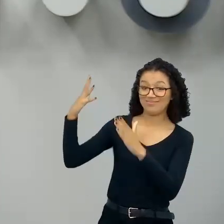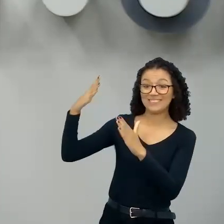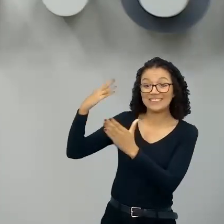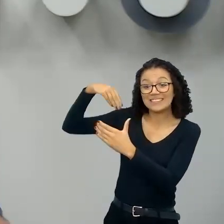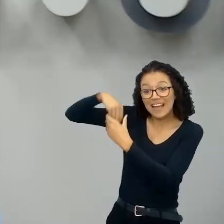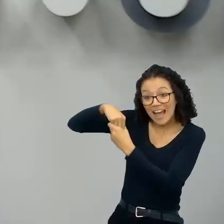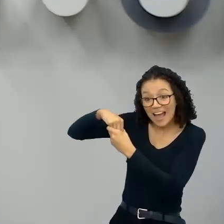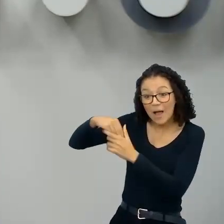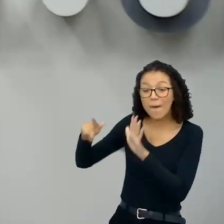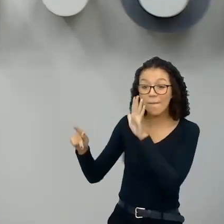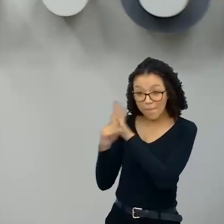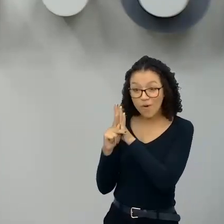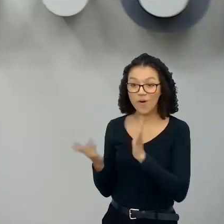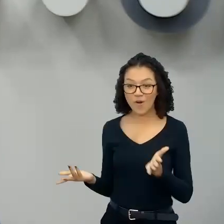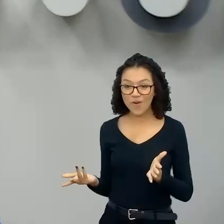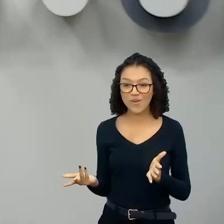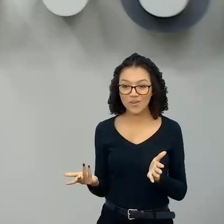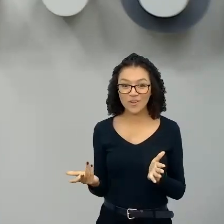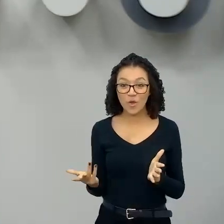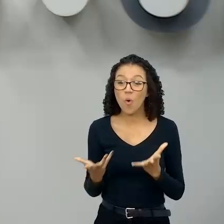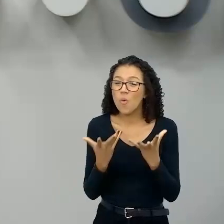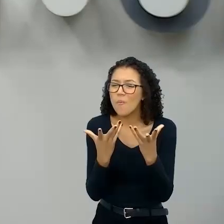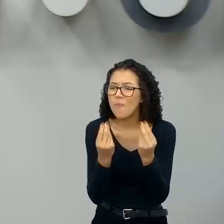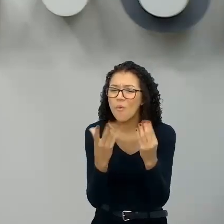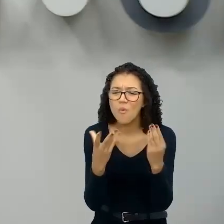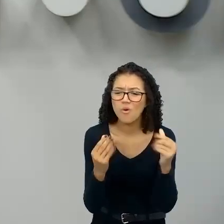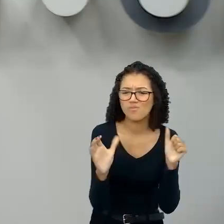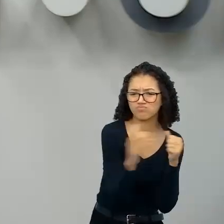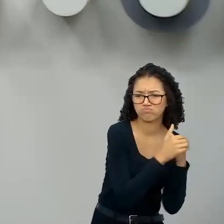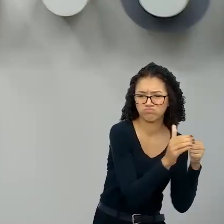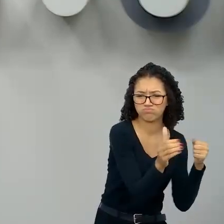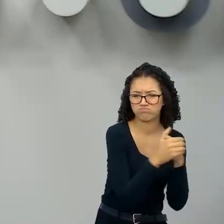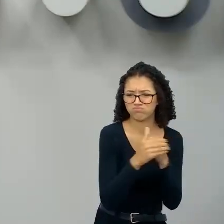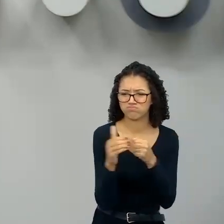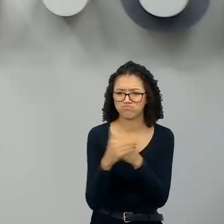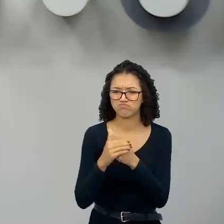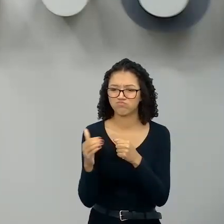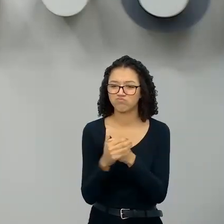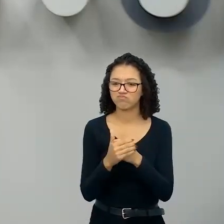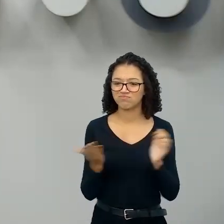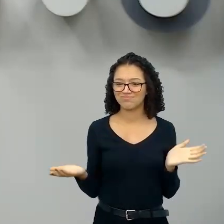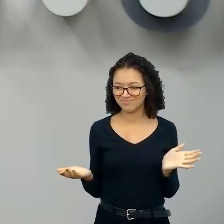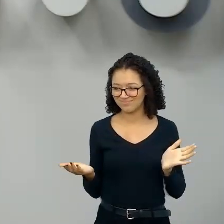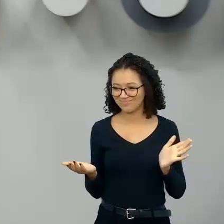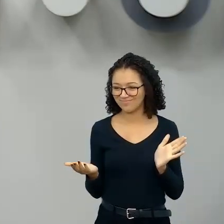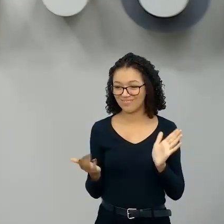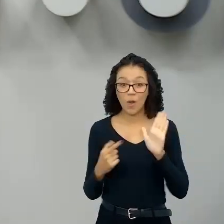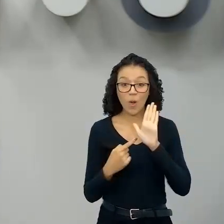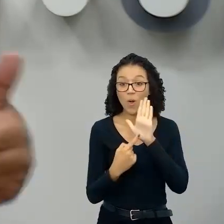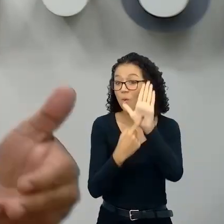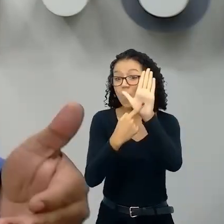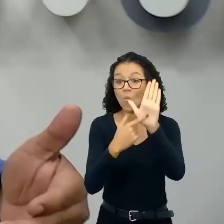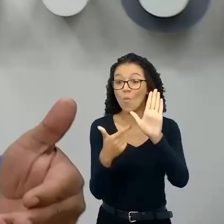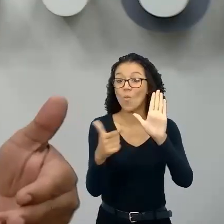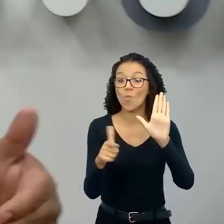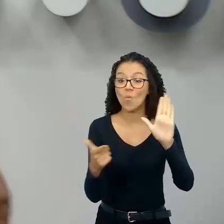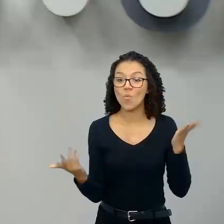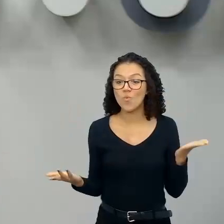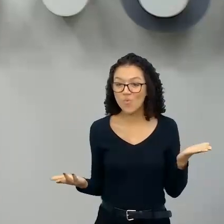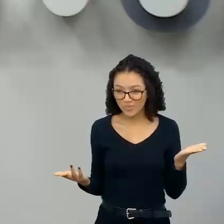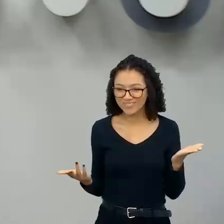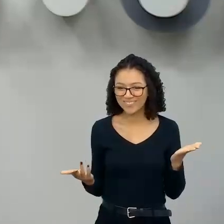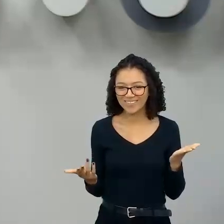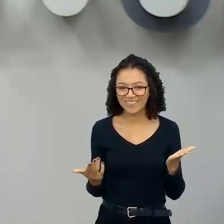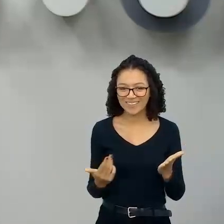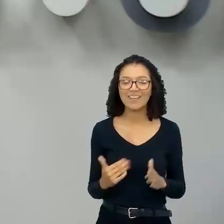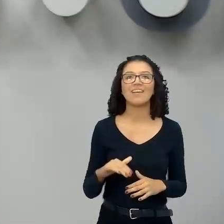Então, muitos dos casos não são denunciados, e aí tem todo um contexto que a gente pode analisar depois, também como formadores,